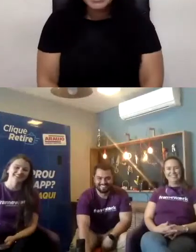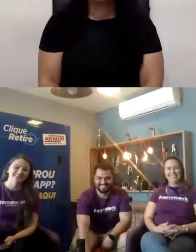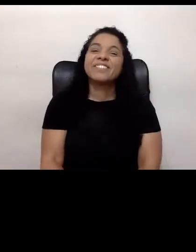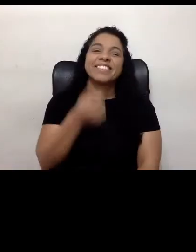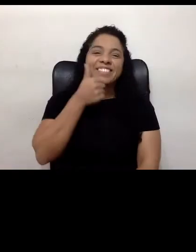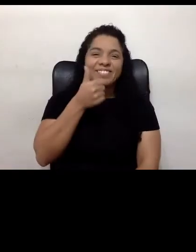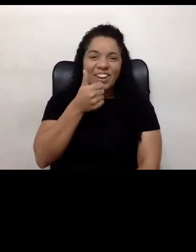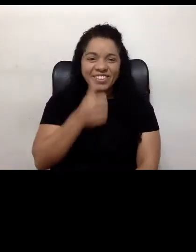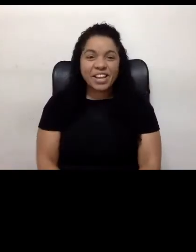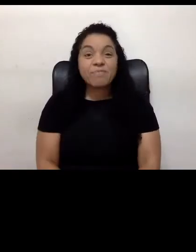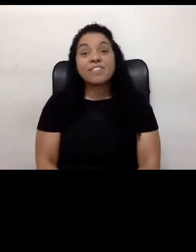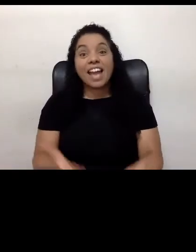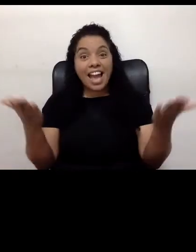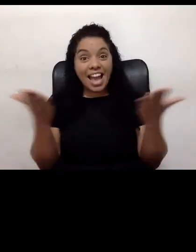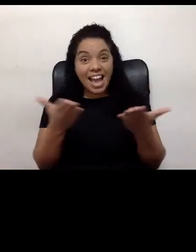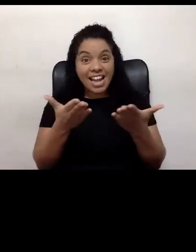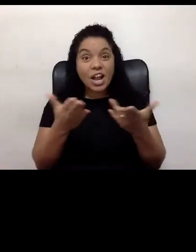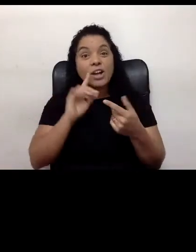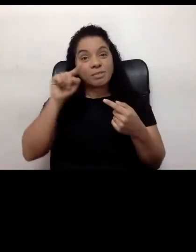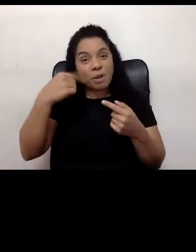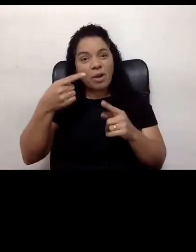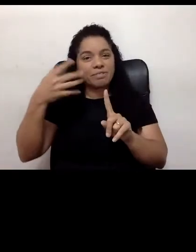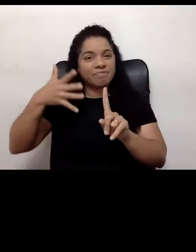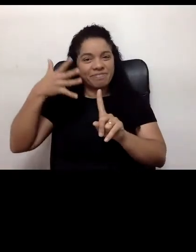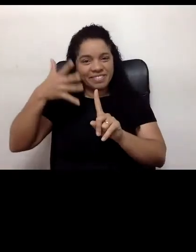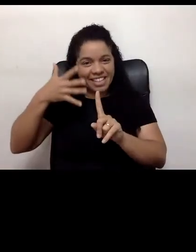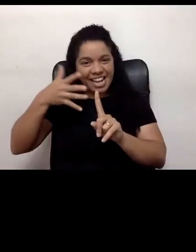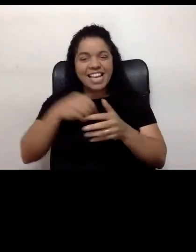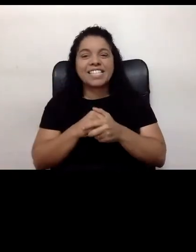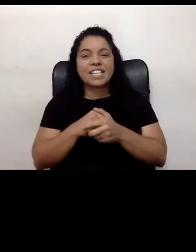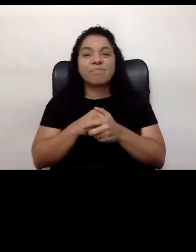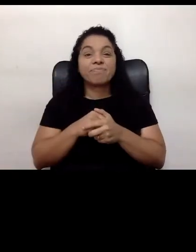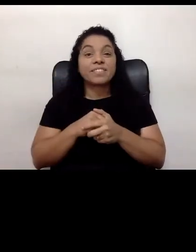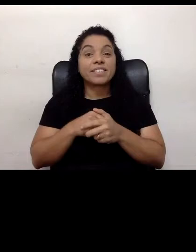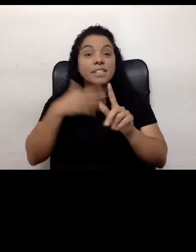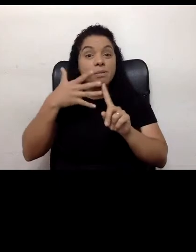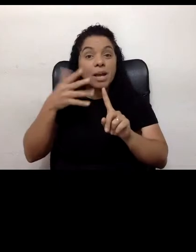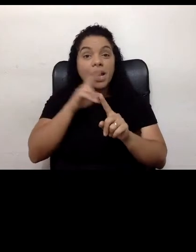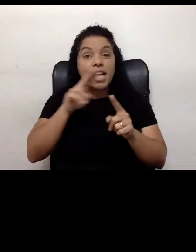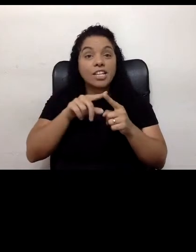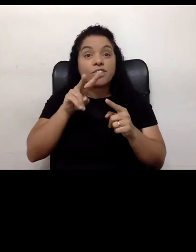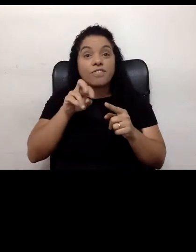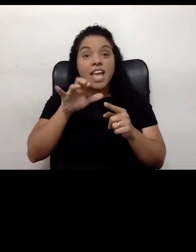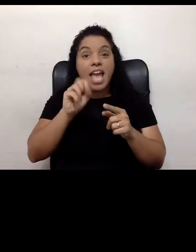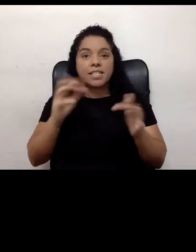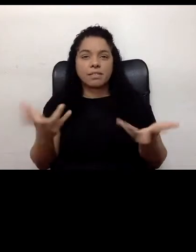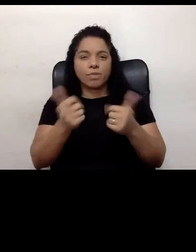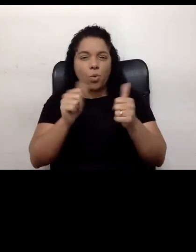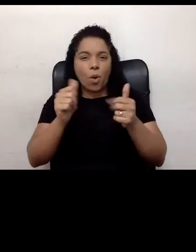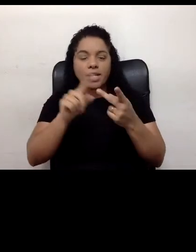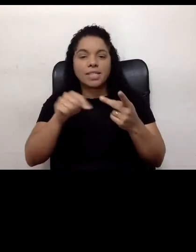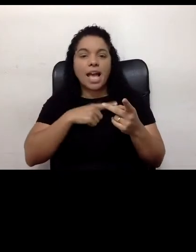Bom, pessoal, agora a gente vai para a palestra. A palestra chama Vieses da Qualidade, vai ser